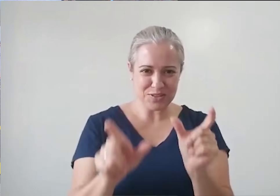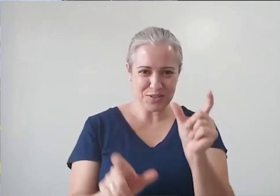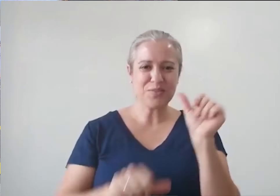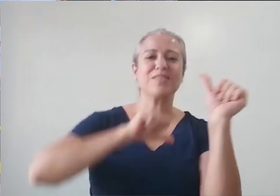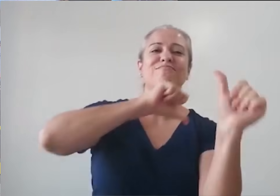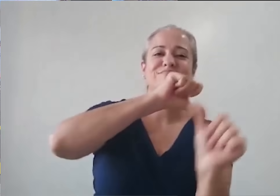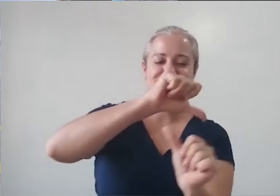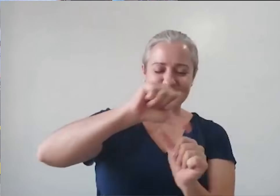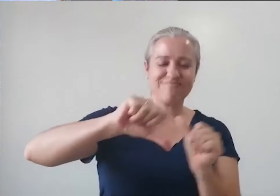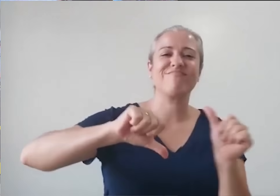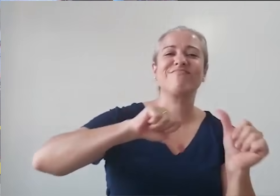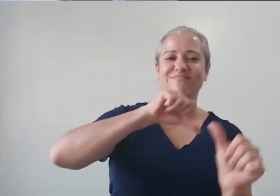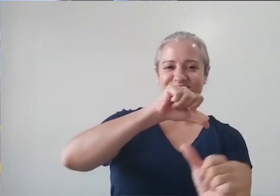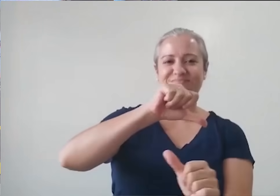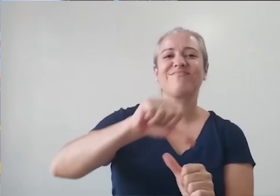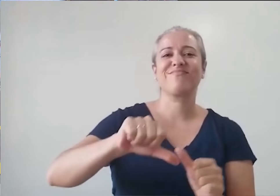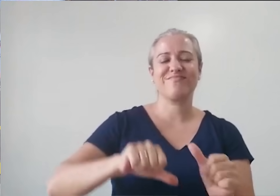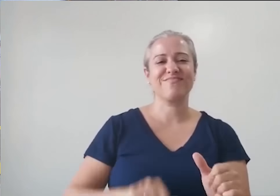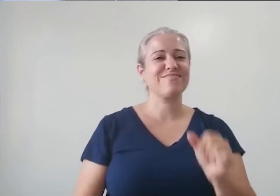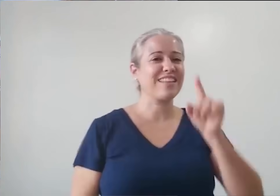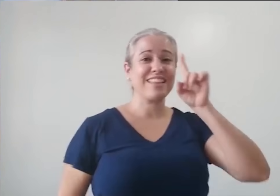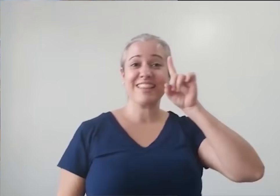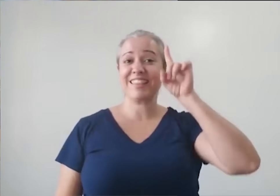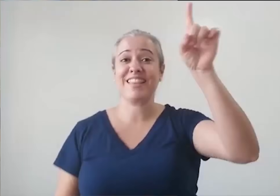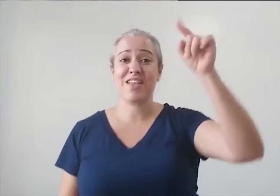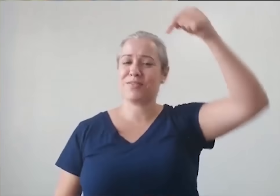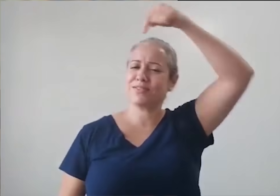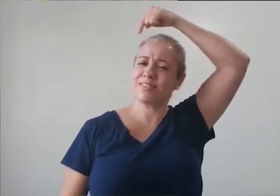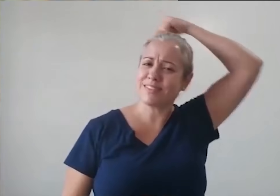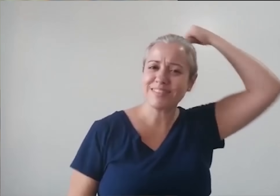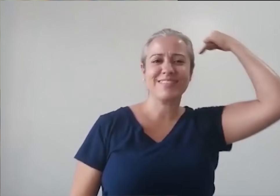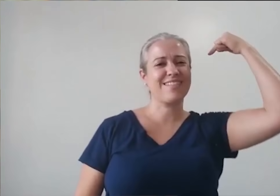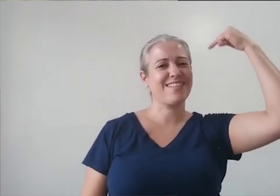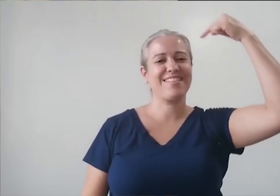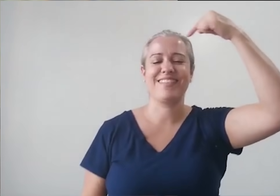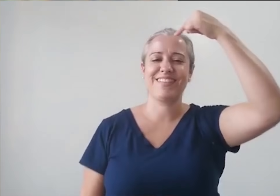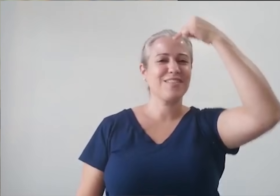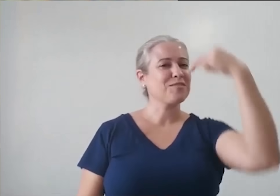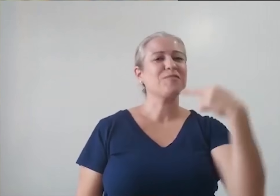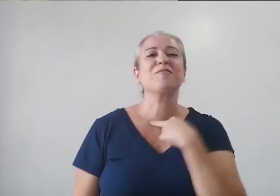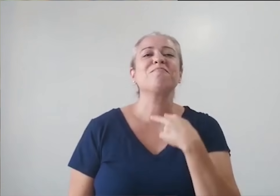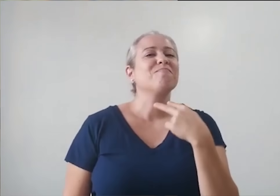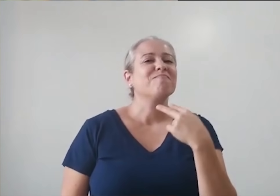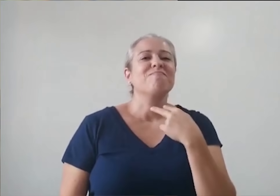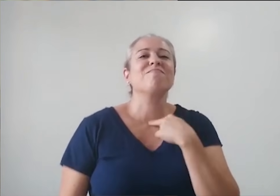faz mudar o mundo. Santo, és